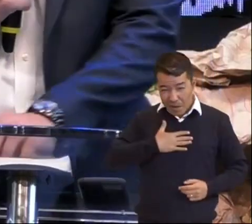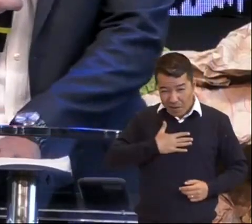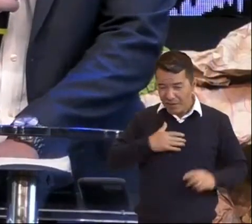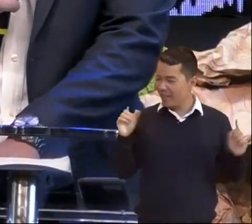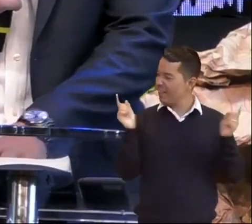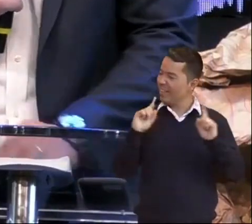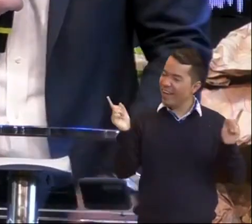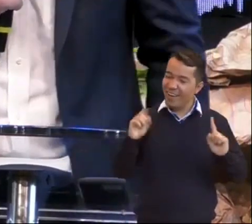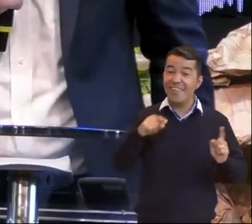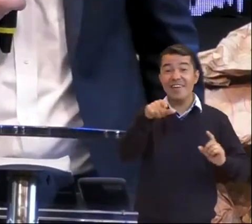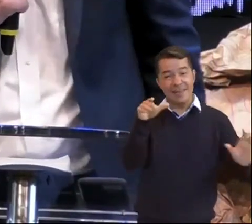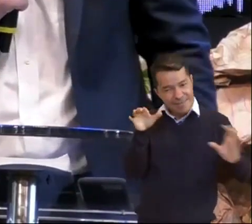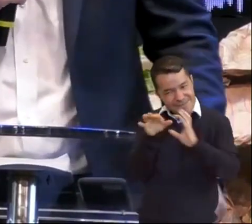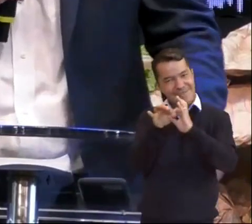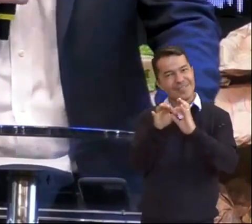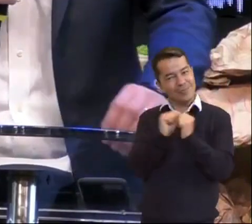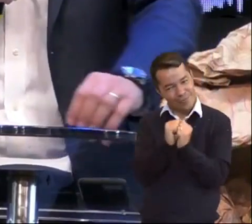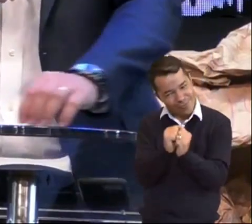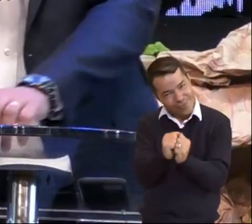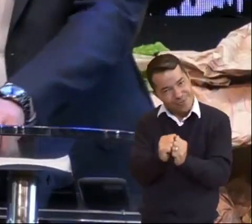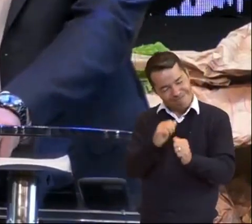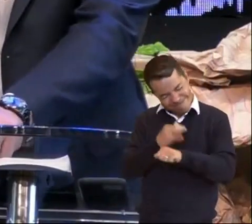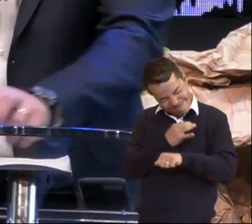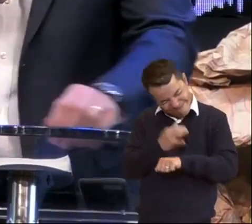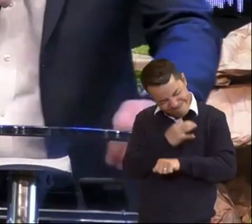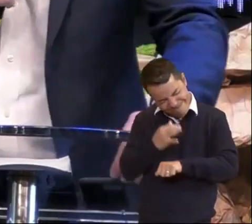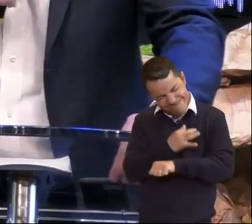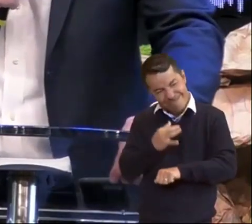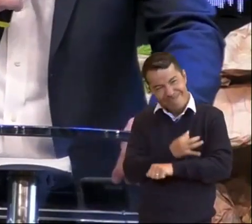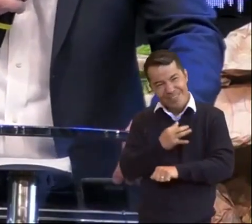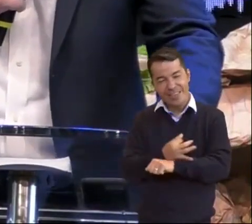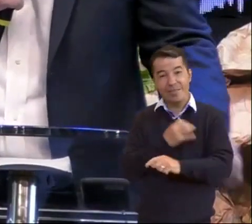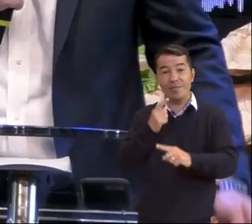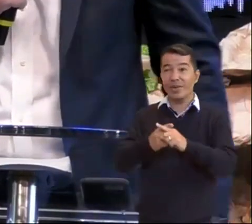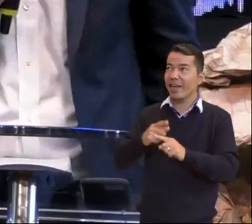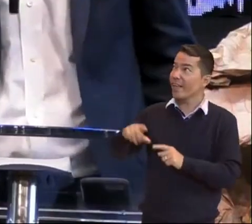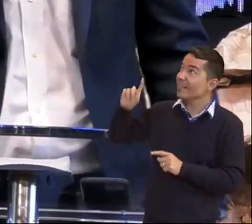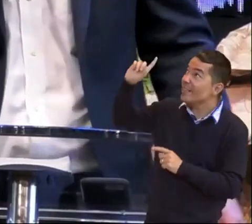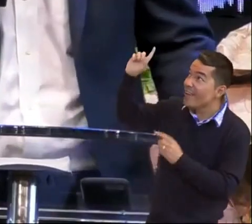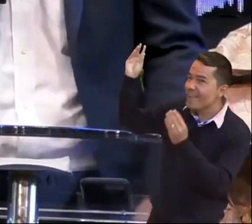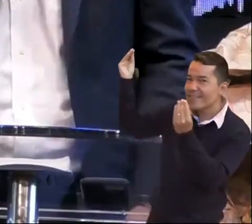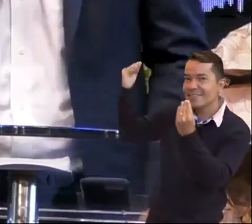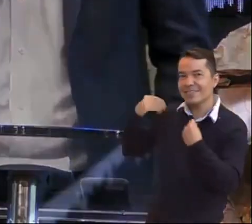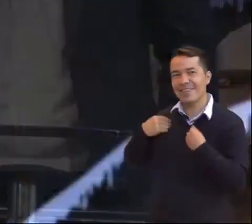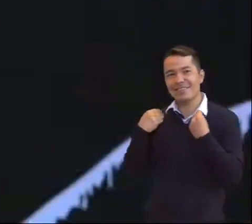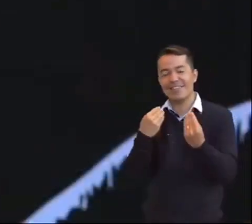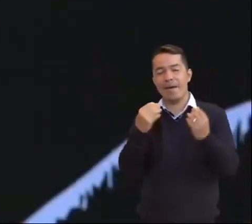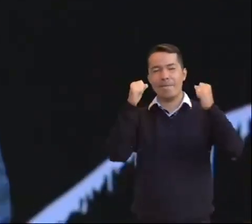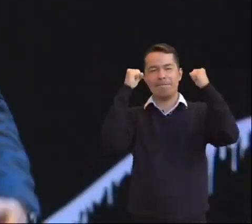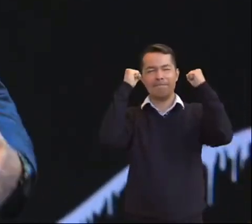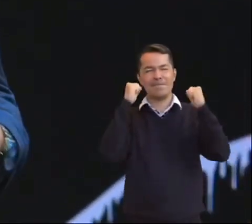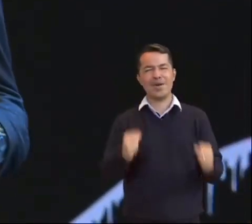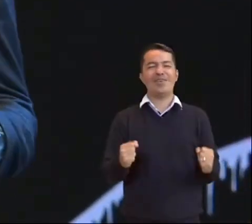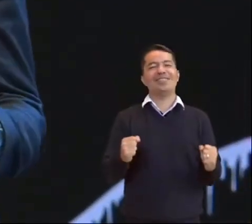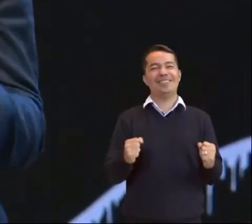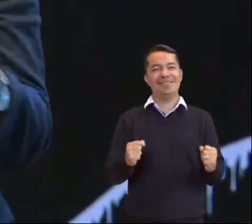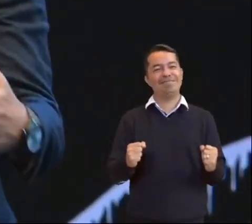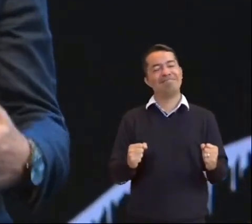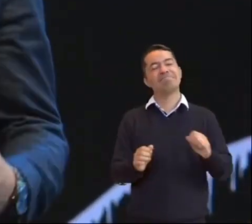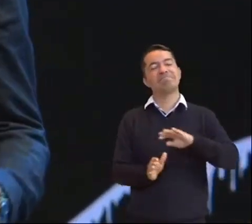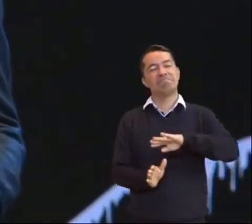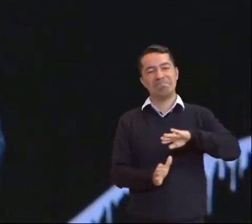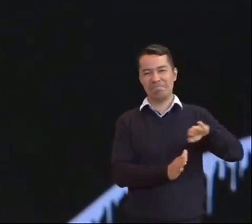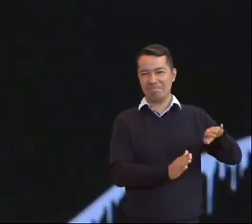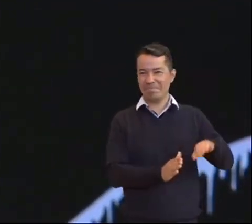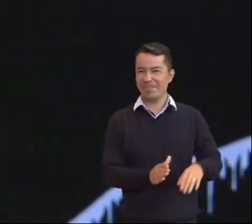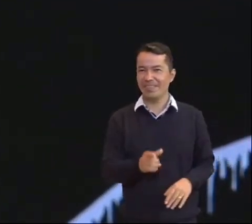meus sofrimentos pelo Evangelho, segundo o poder de Deus. A Bíblia está falando